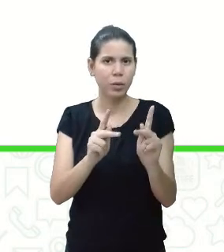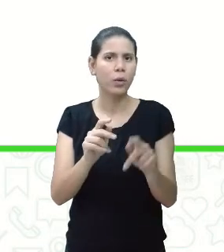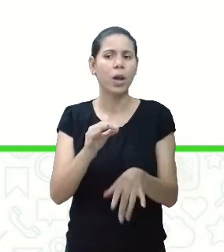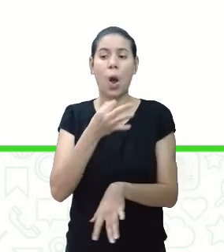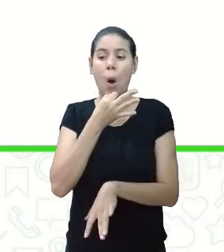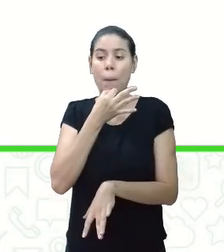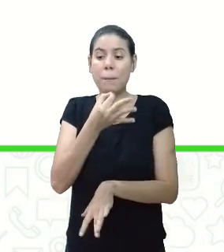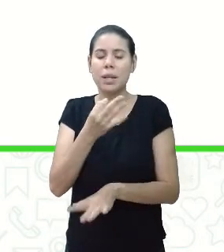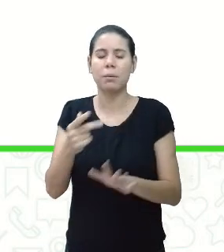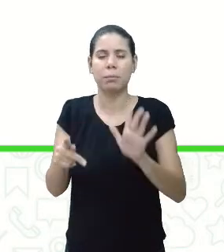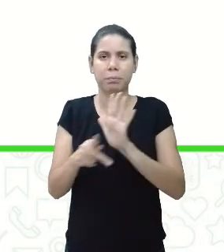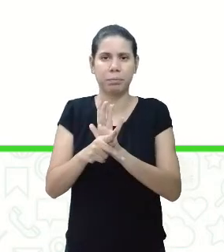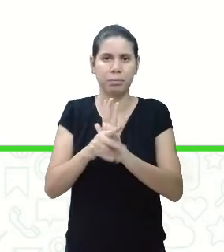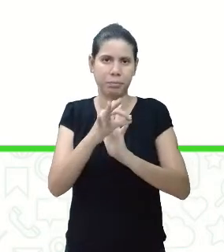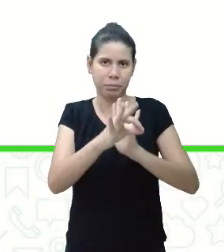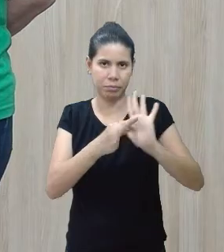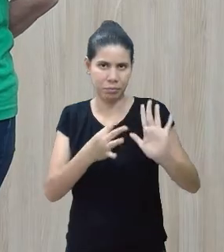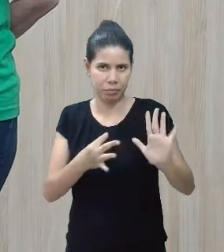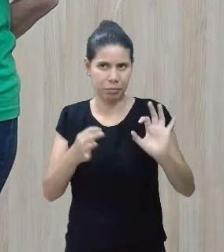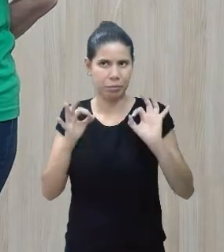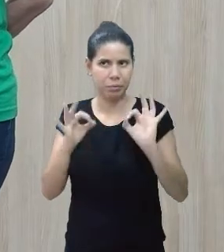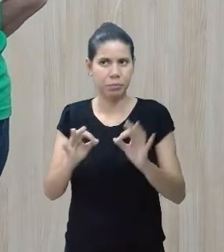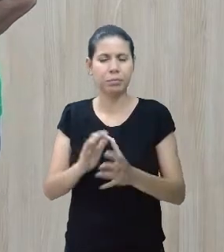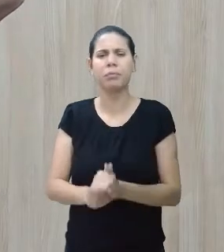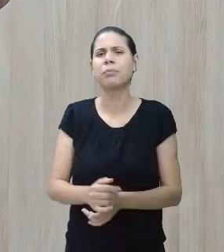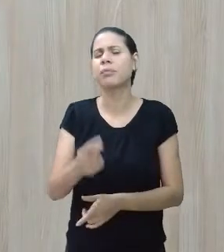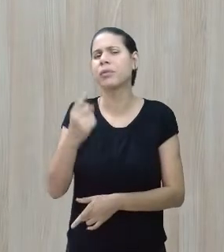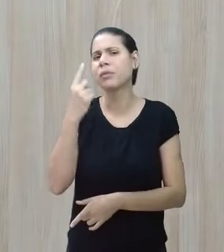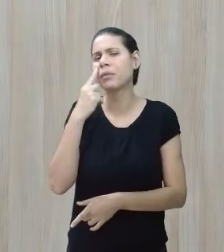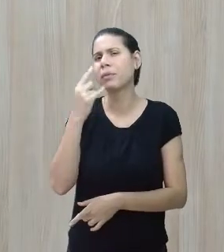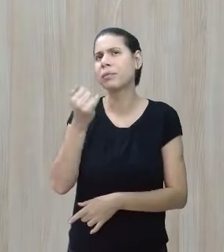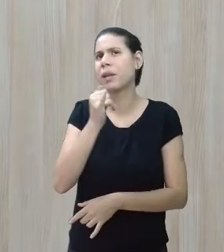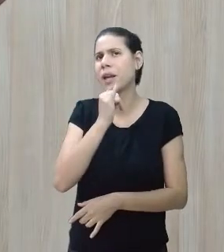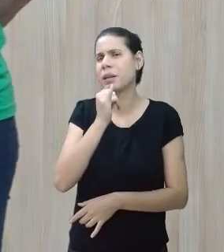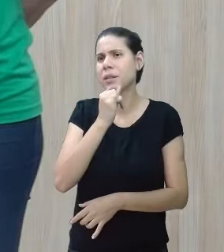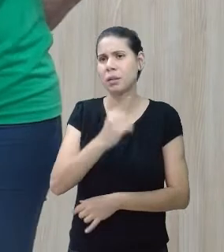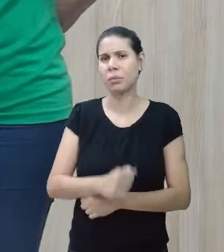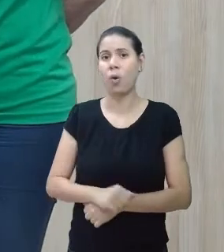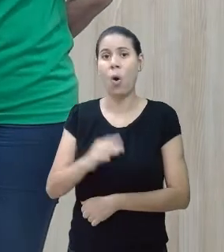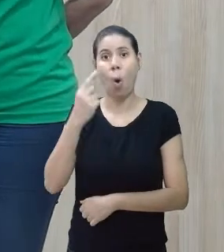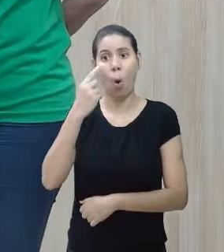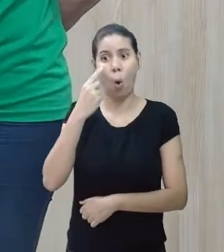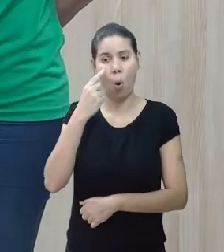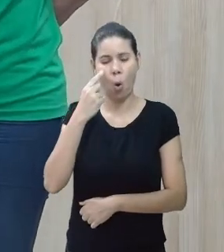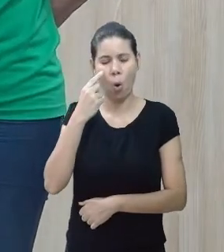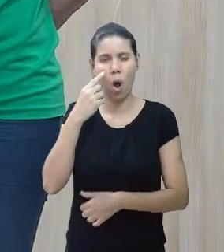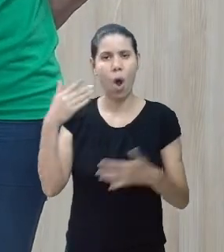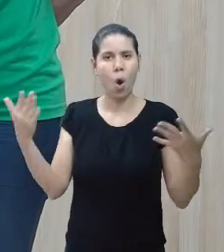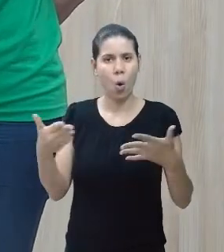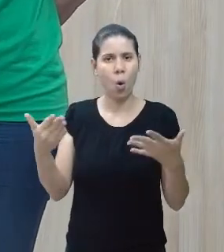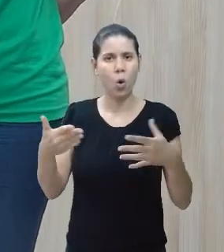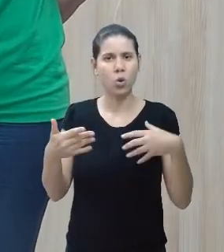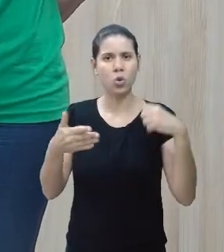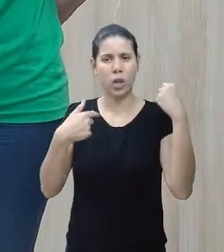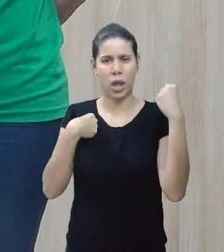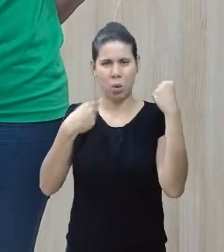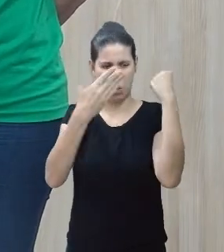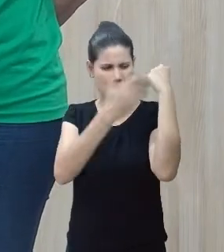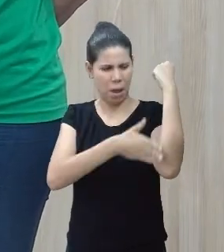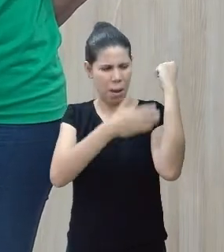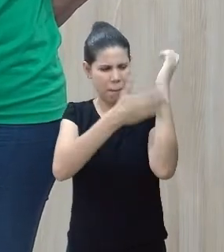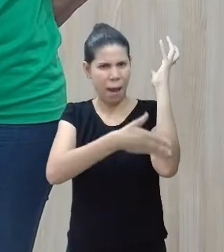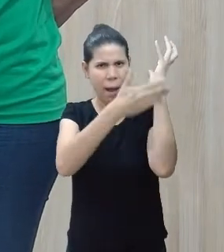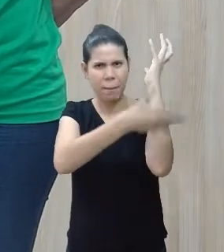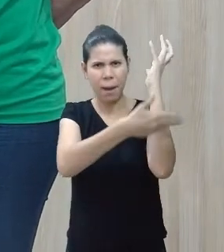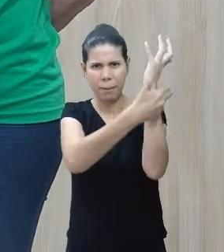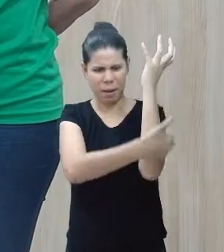pessoal do autor, tá certo? Quando eu digo assim para vocês, gente, hoje eu descasquei um abacaxi,